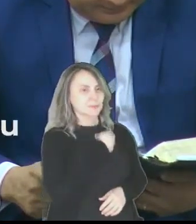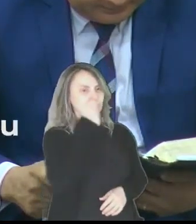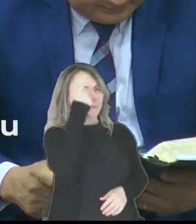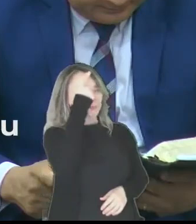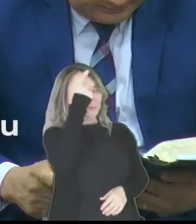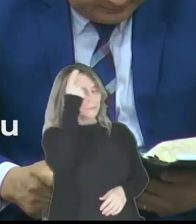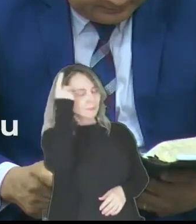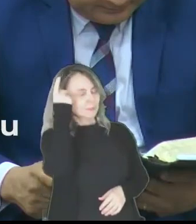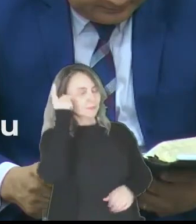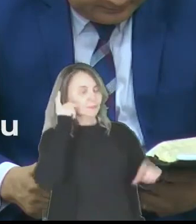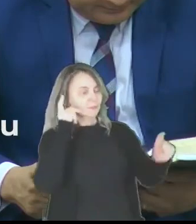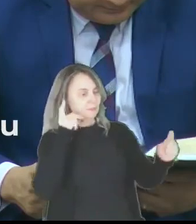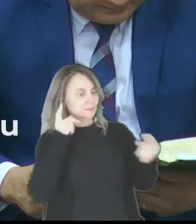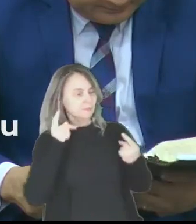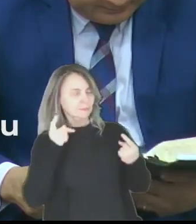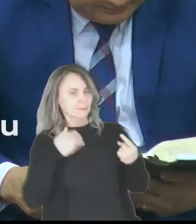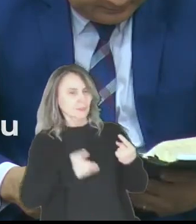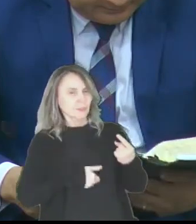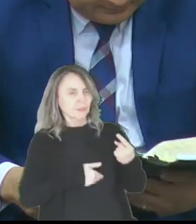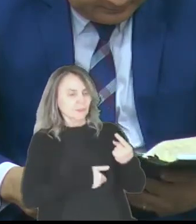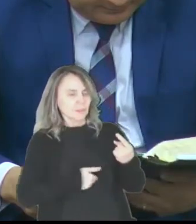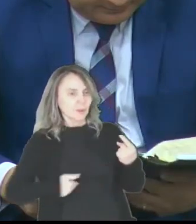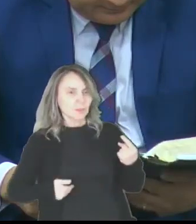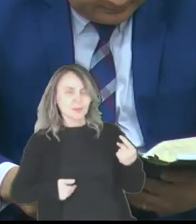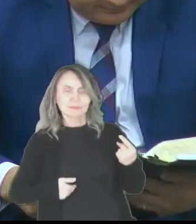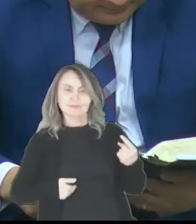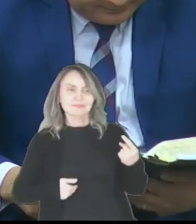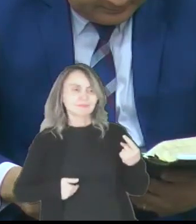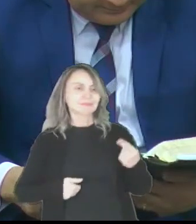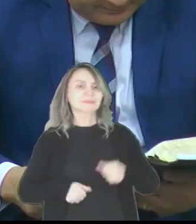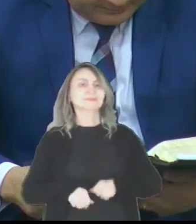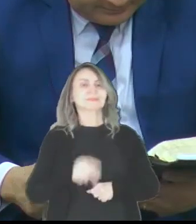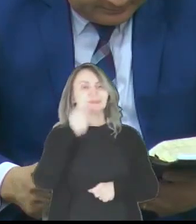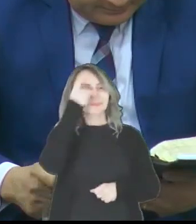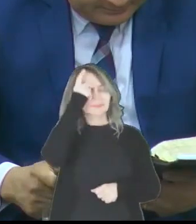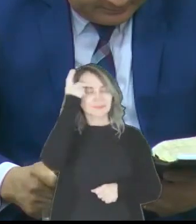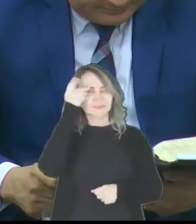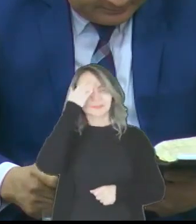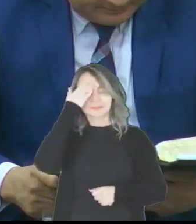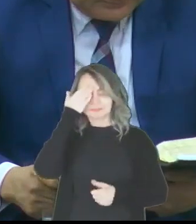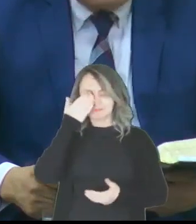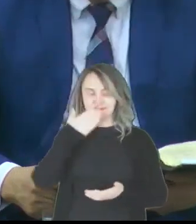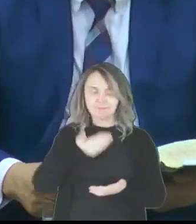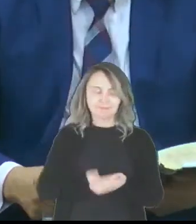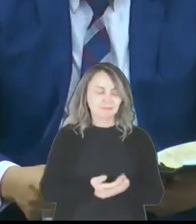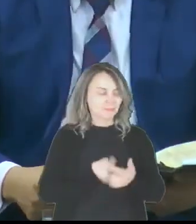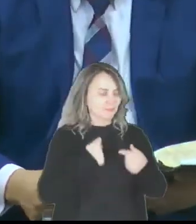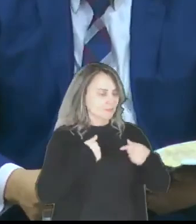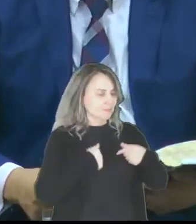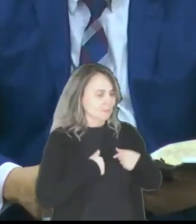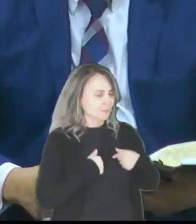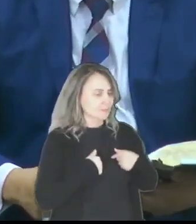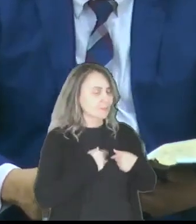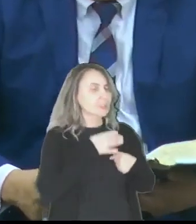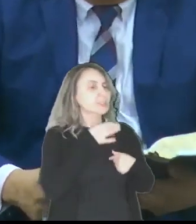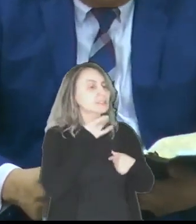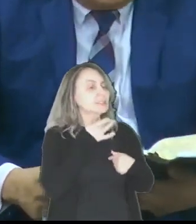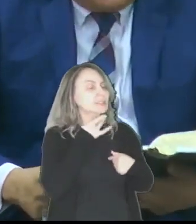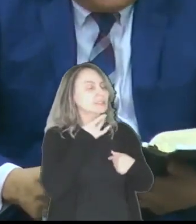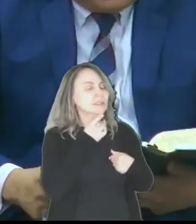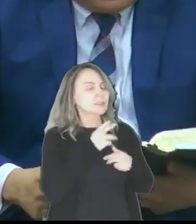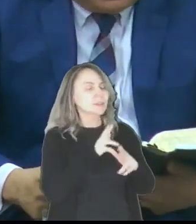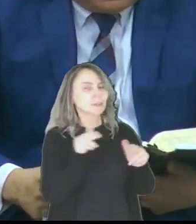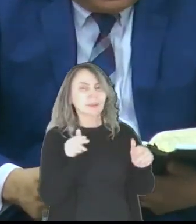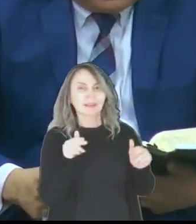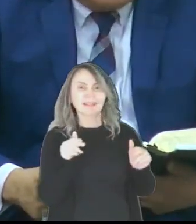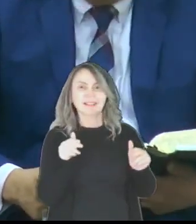não terá fome, e quem crê em mim nunca terá sede. Quem